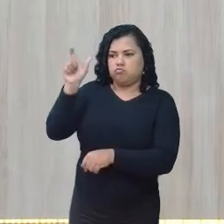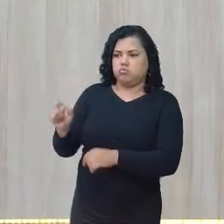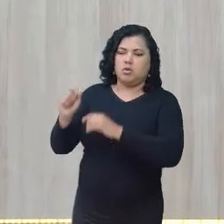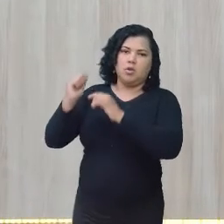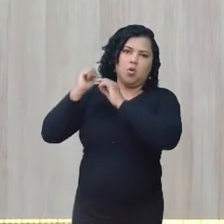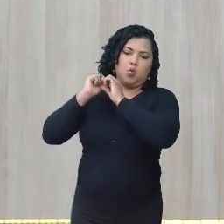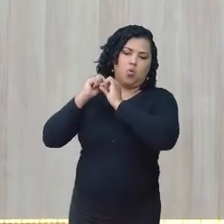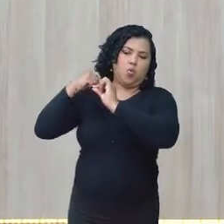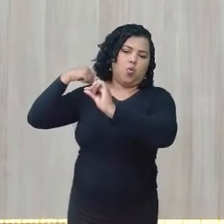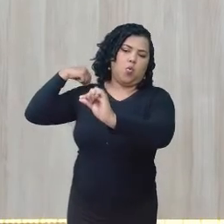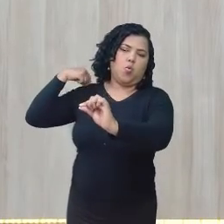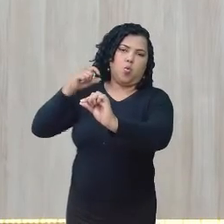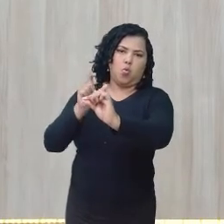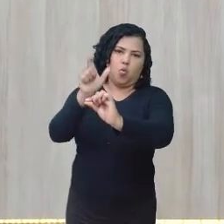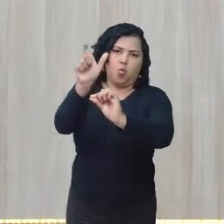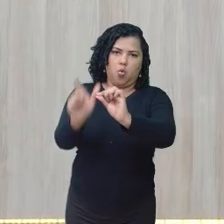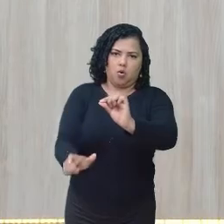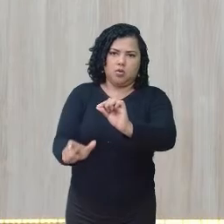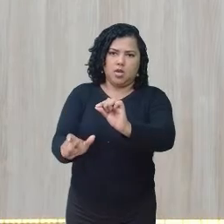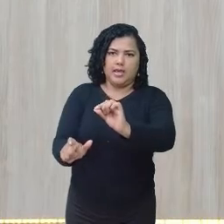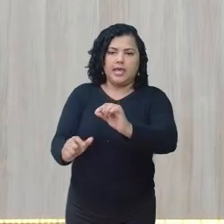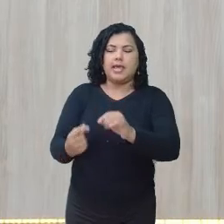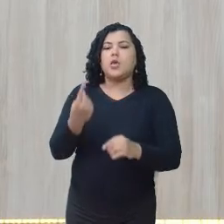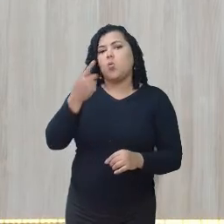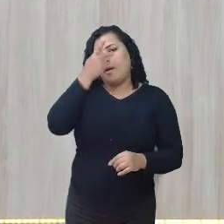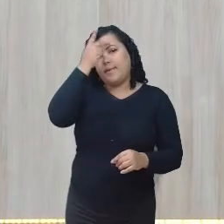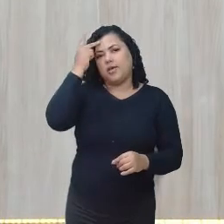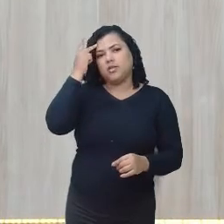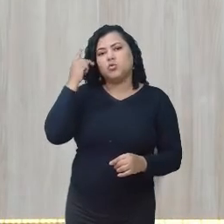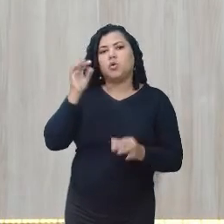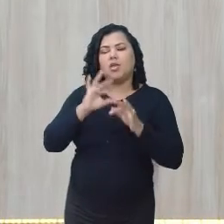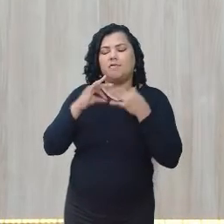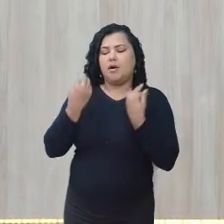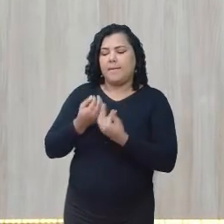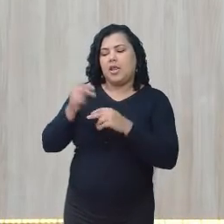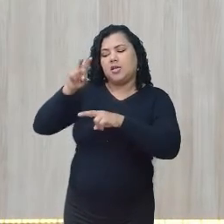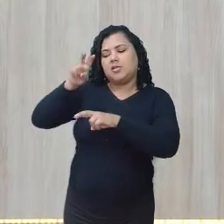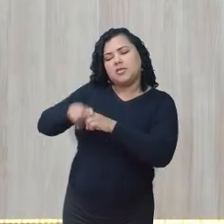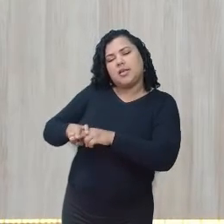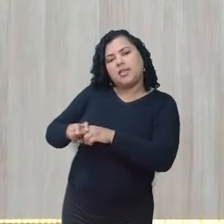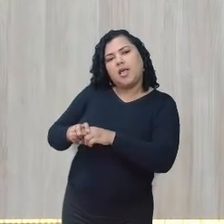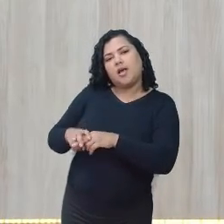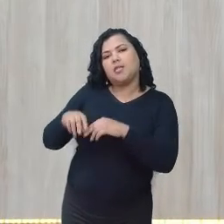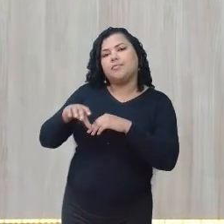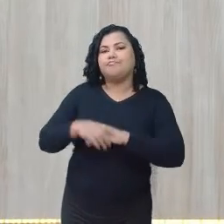tem ali um membro, né, da família do senhor que está sendo